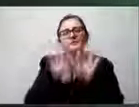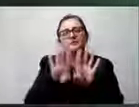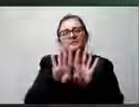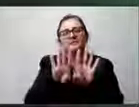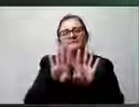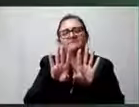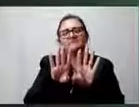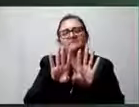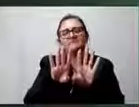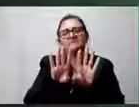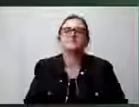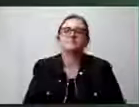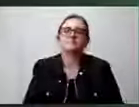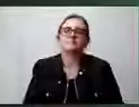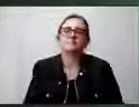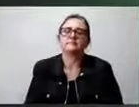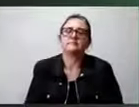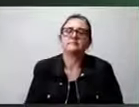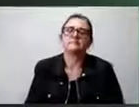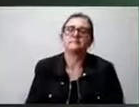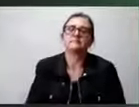Abrafita.